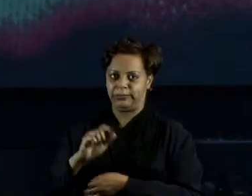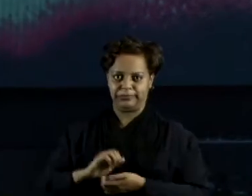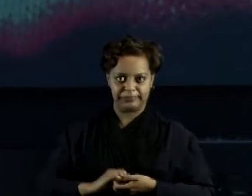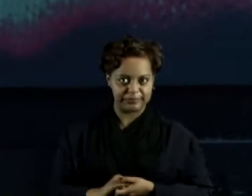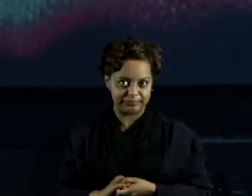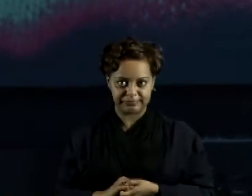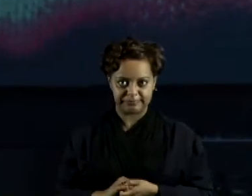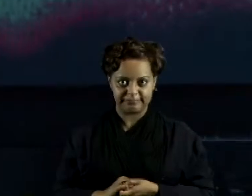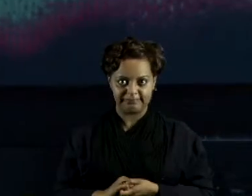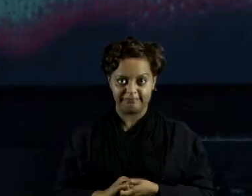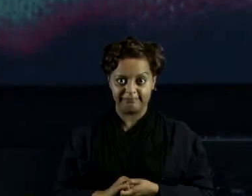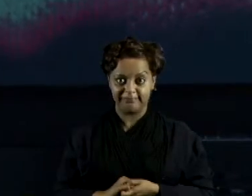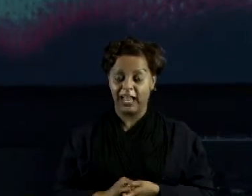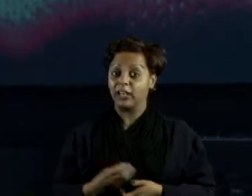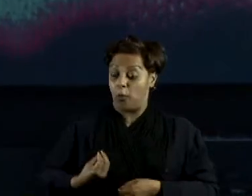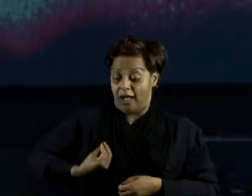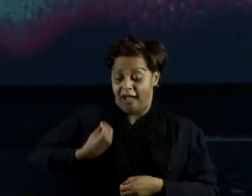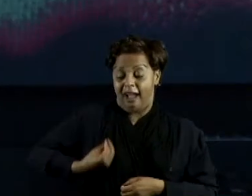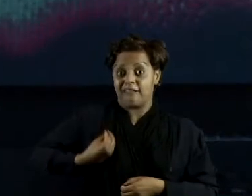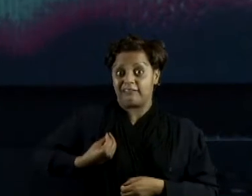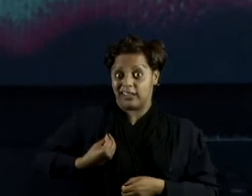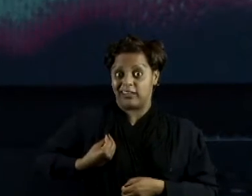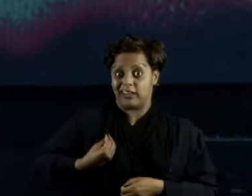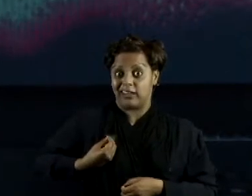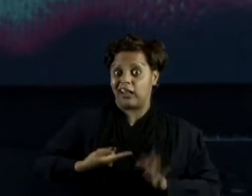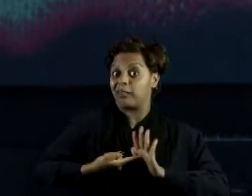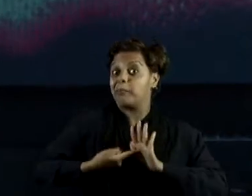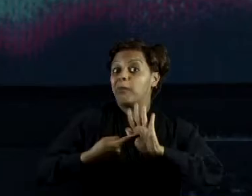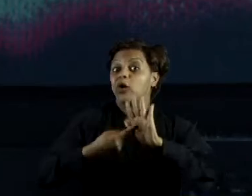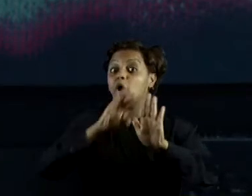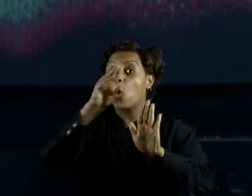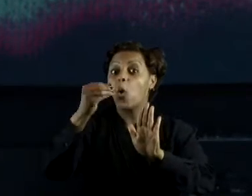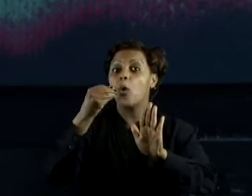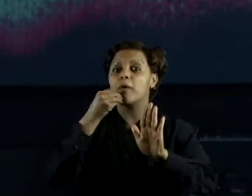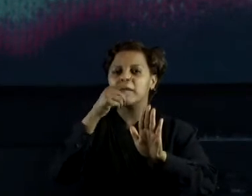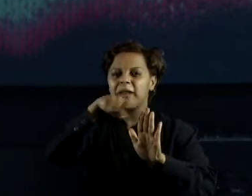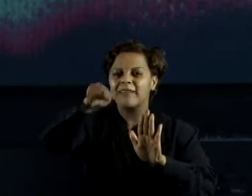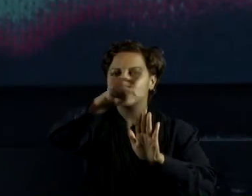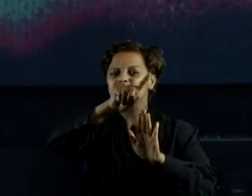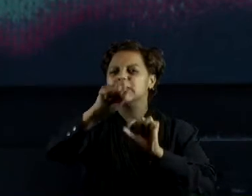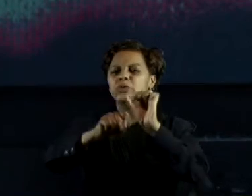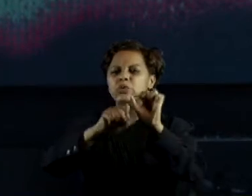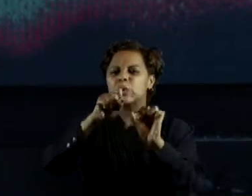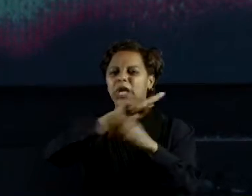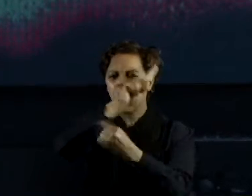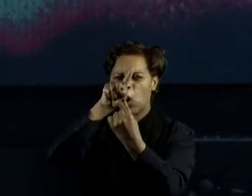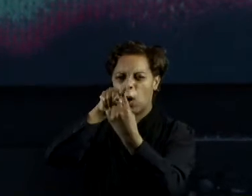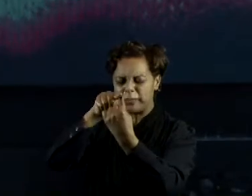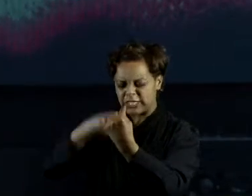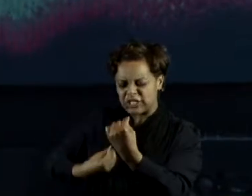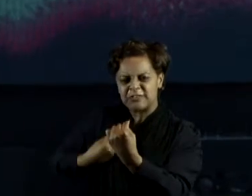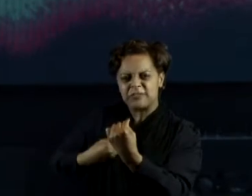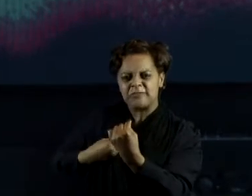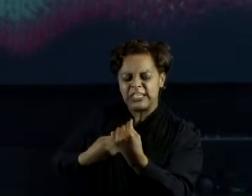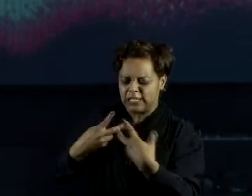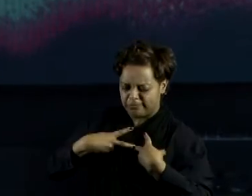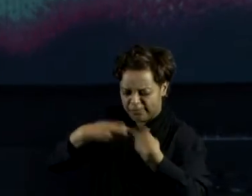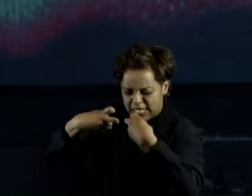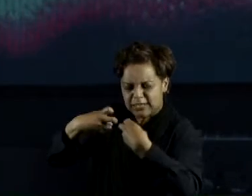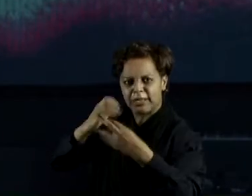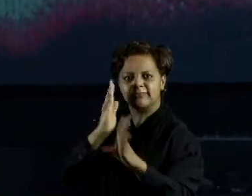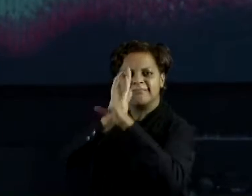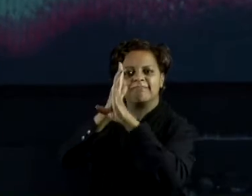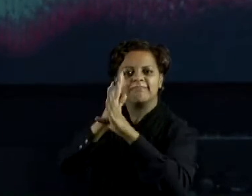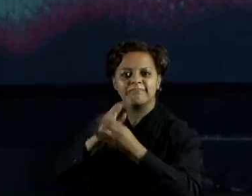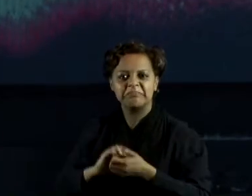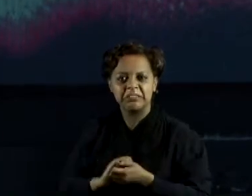Então, a vida, meu querido, te dá oportunidades para que você descubra o seu propósito. Mas não vai ser